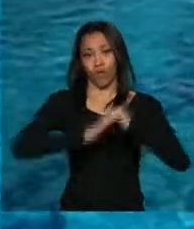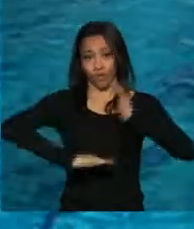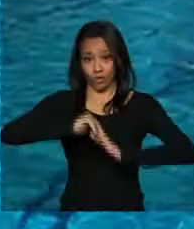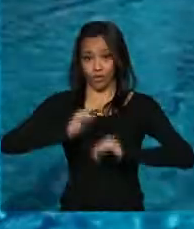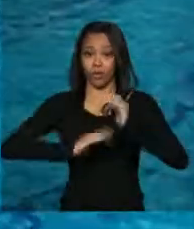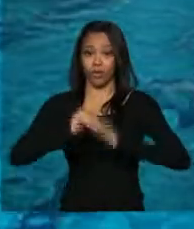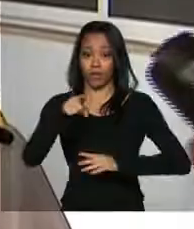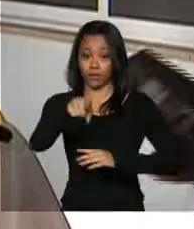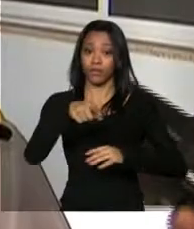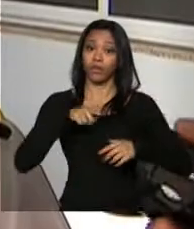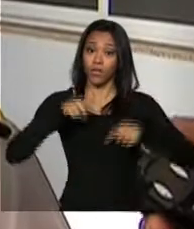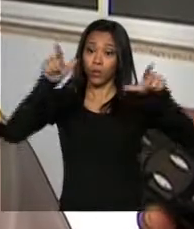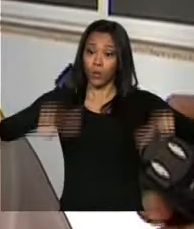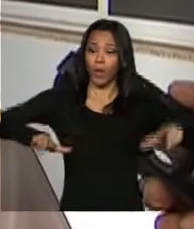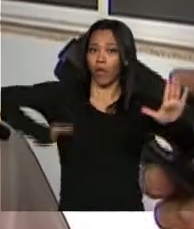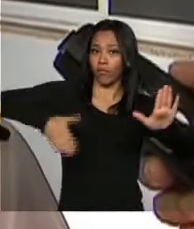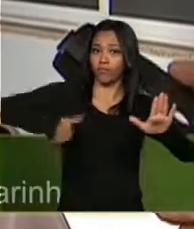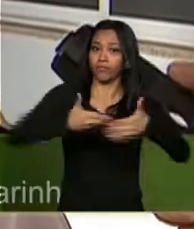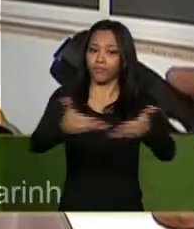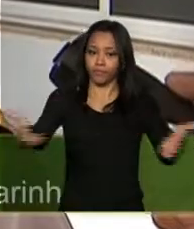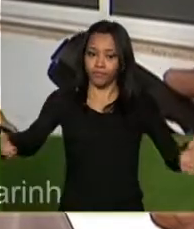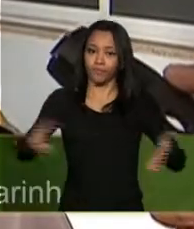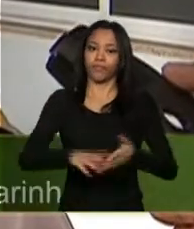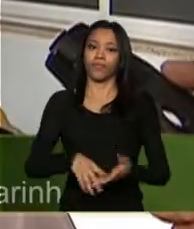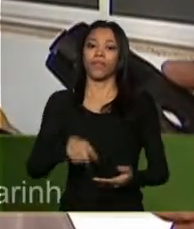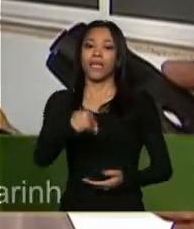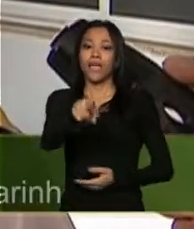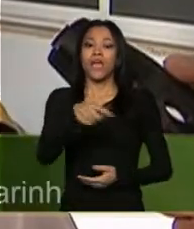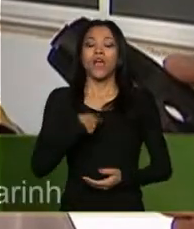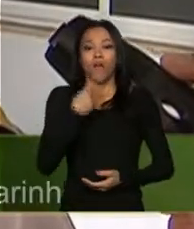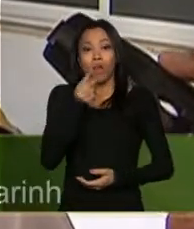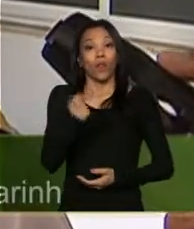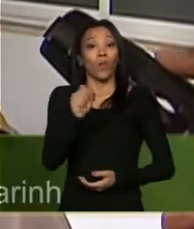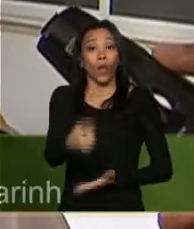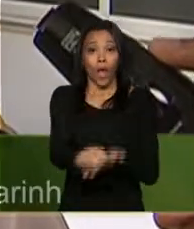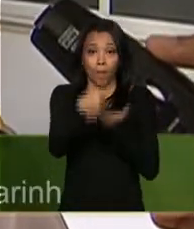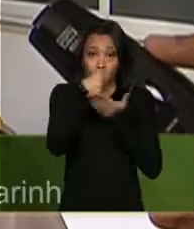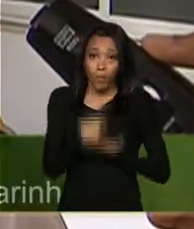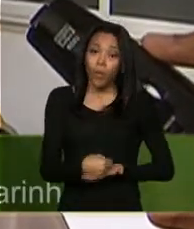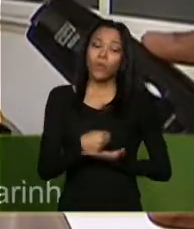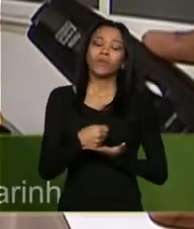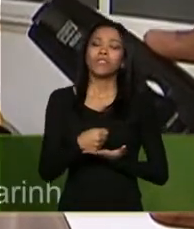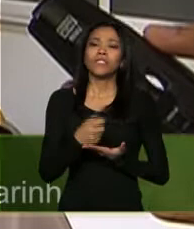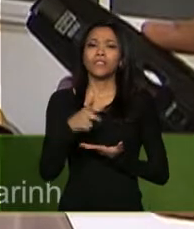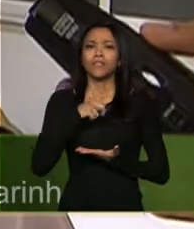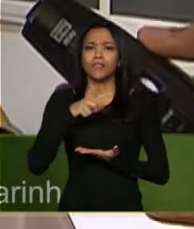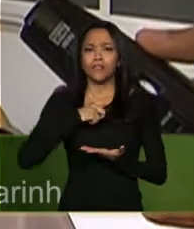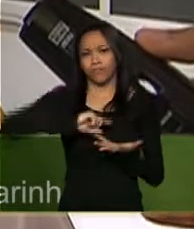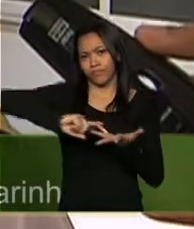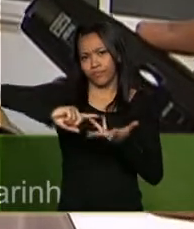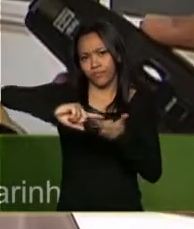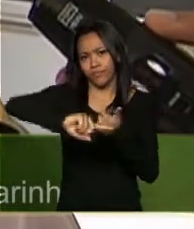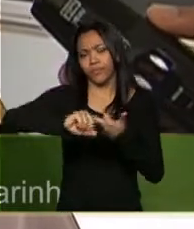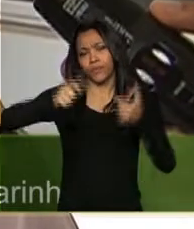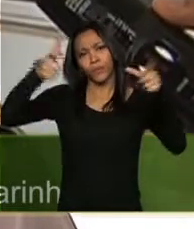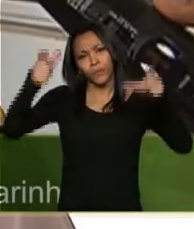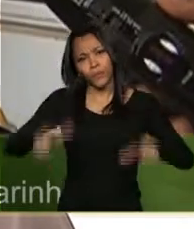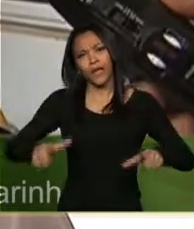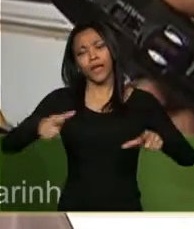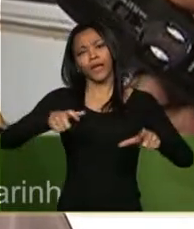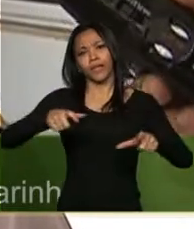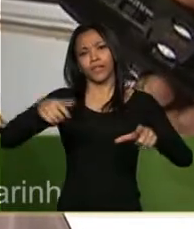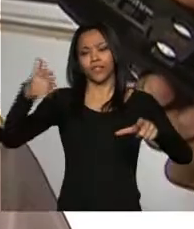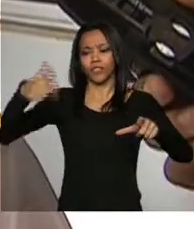militares para o treinamento. Eu destacaria exatamente esse apoio integrado, ou seja, a capacidade de reunir uma instalação de